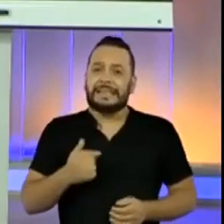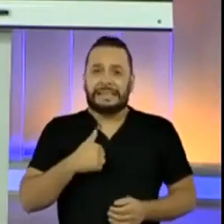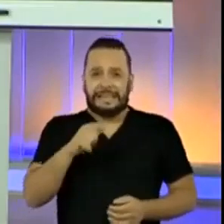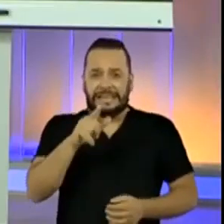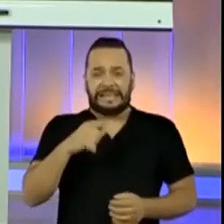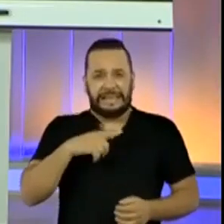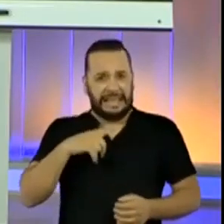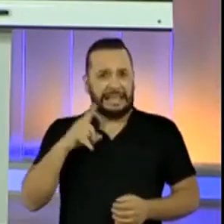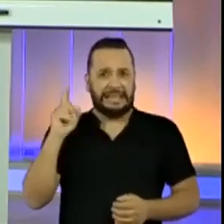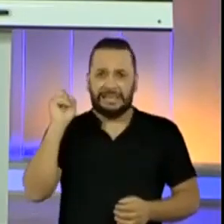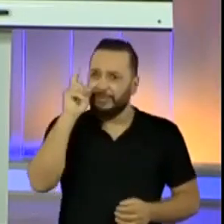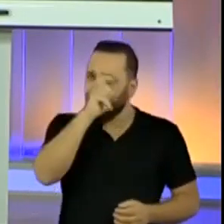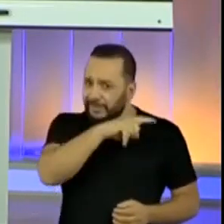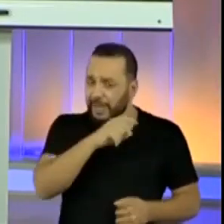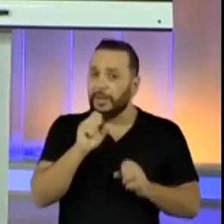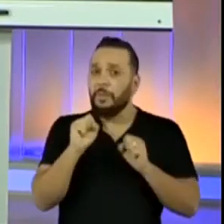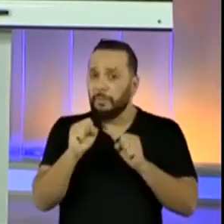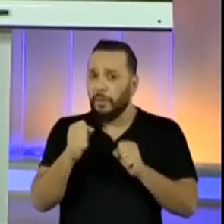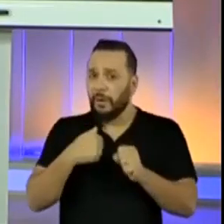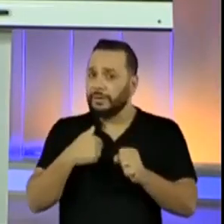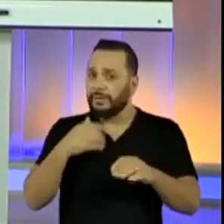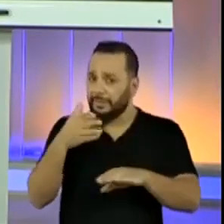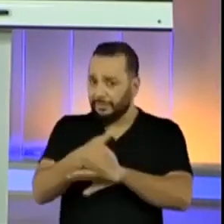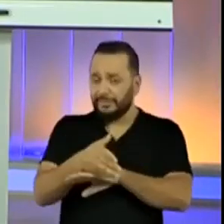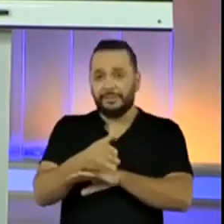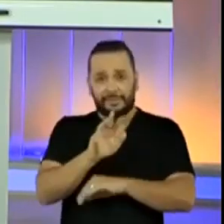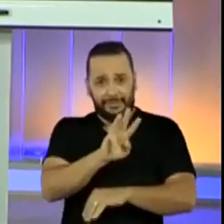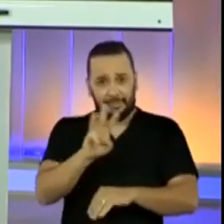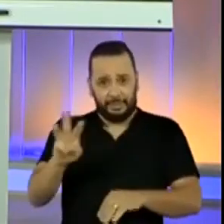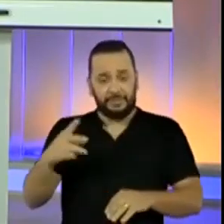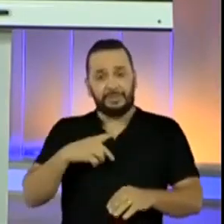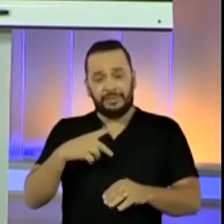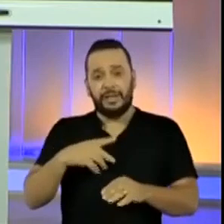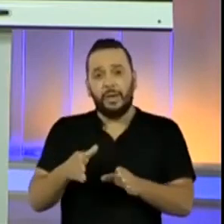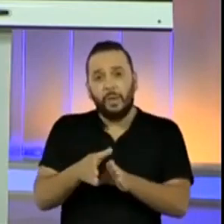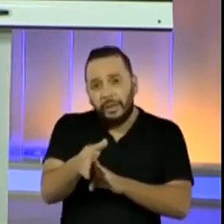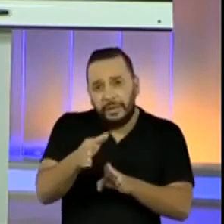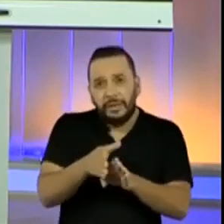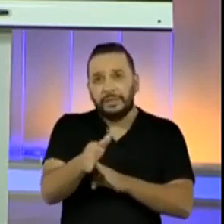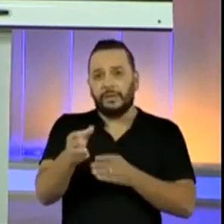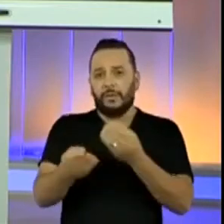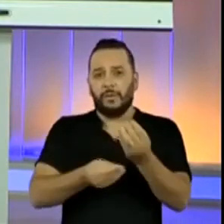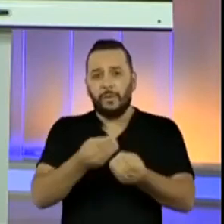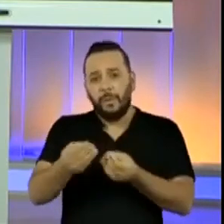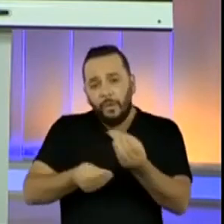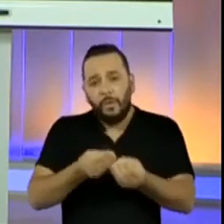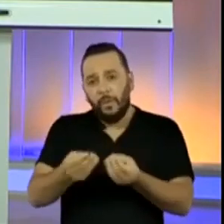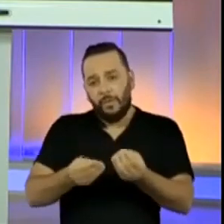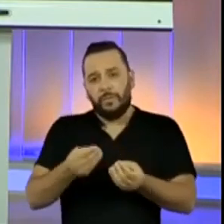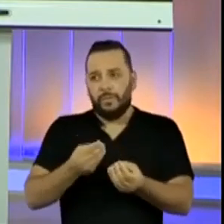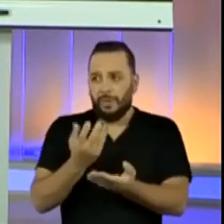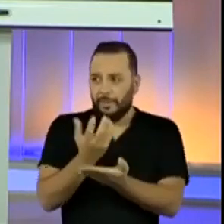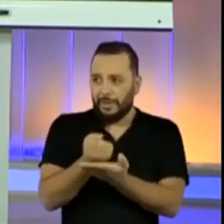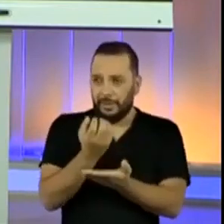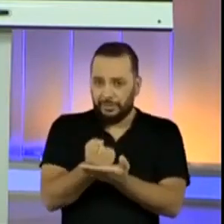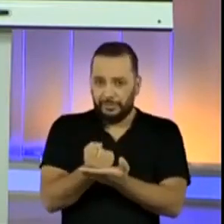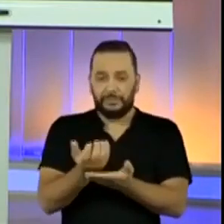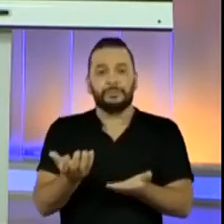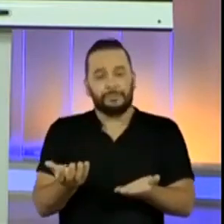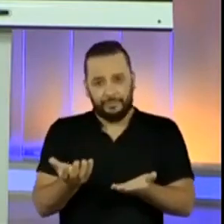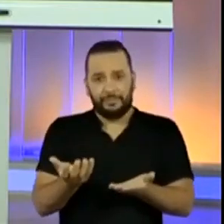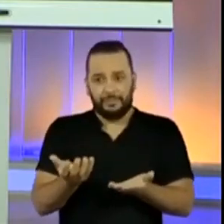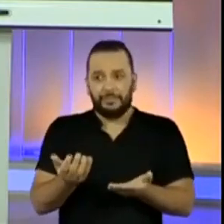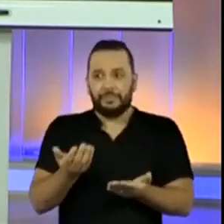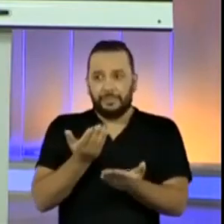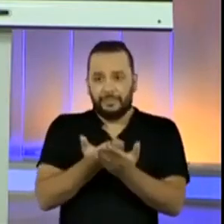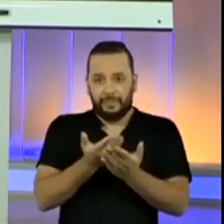alguma dificuldade também pode estar acessando no site, tá? Existe lá um guia onde vocês podem estar atualizando e verificando o aplicativo. Bom, para